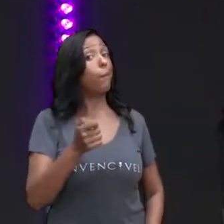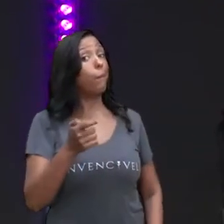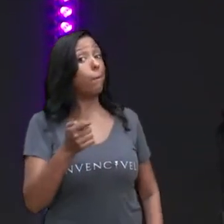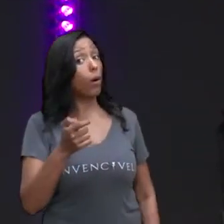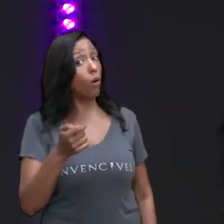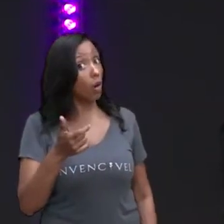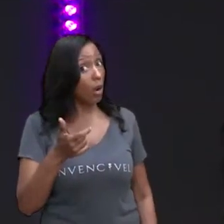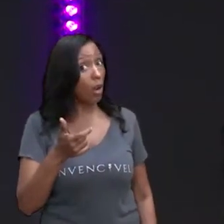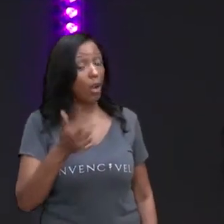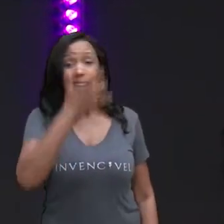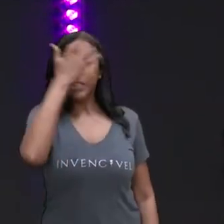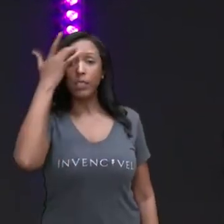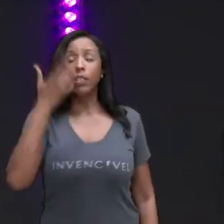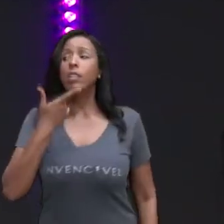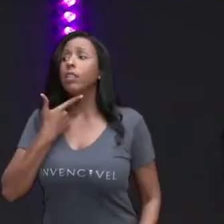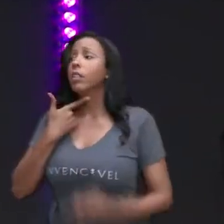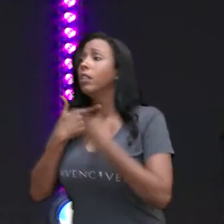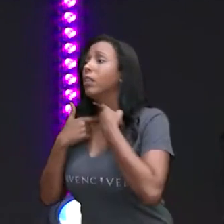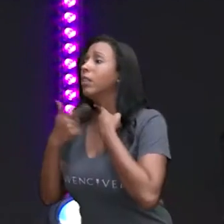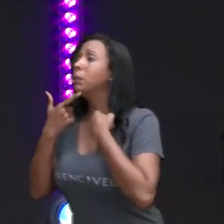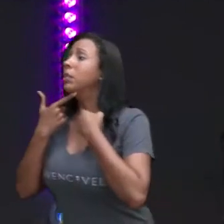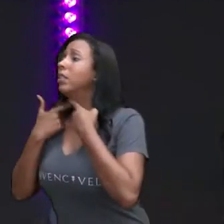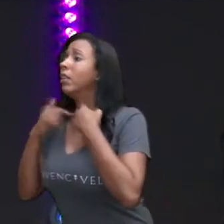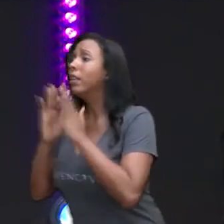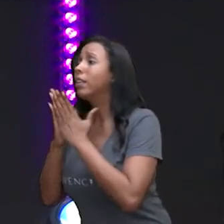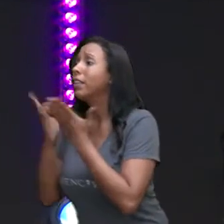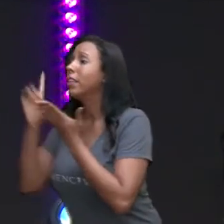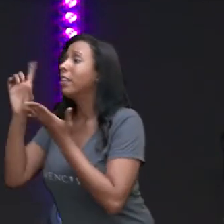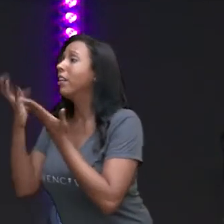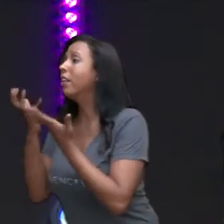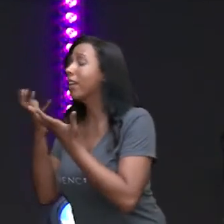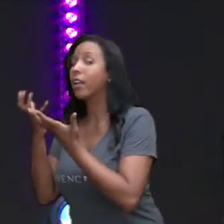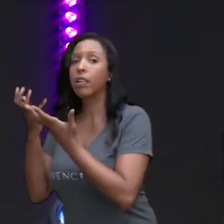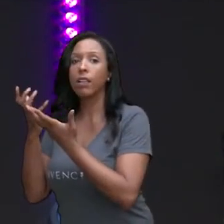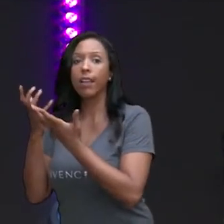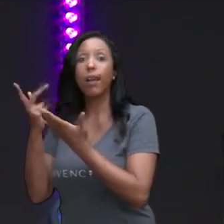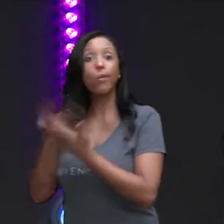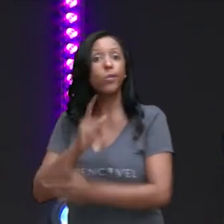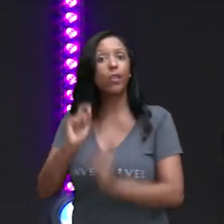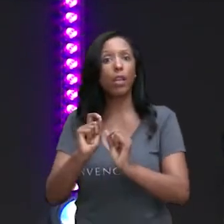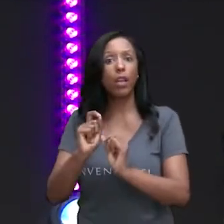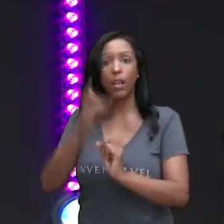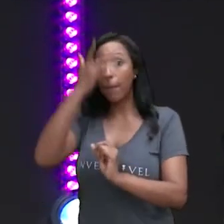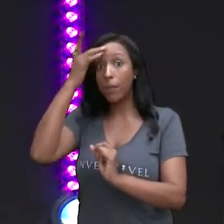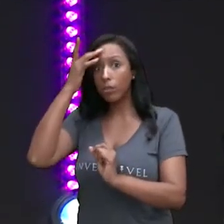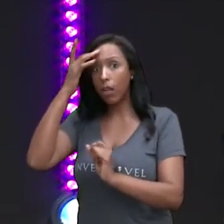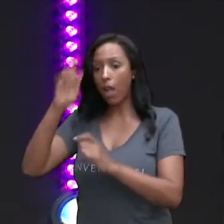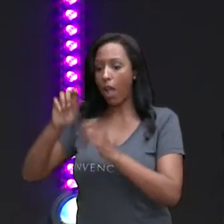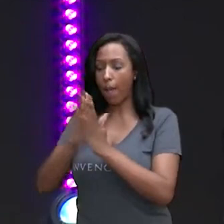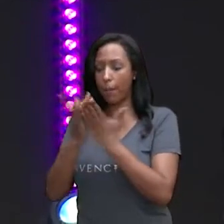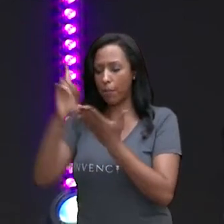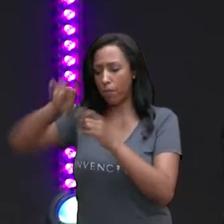pessoas sedentas pela Bíblia, sabe o que eles faziam? Você não vai acreditar, eles rasgavam a Bíblia, pegavam um